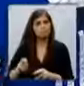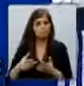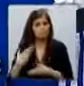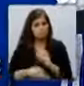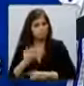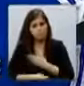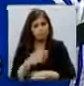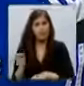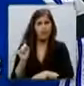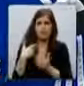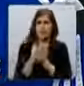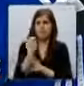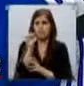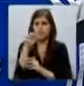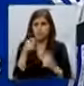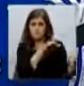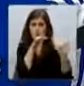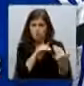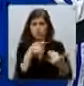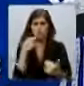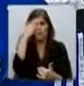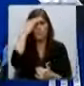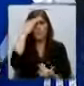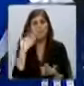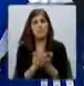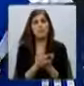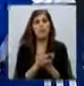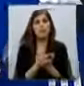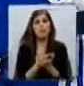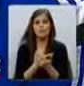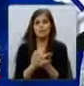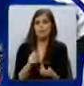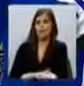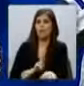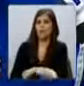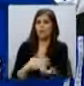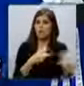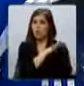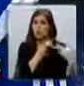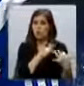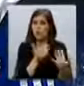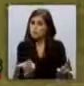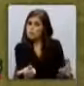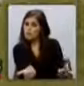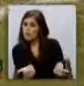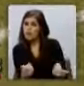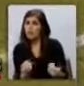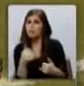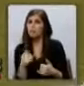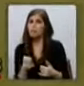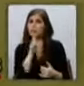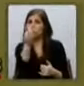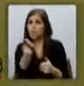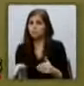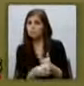tem capacidade também de pautar um pouco mais o jogo, atrair, para depois poder dar velocidade. E